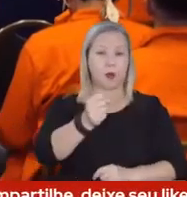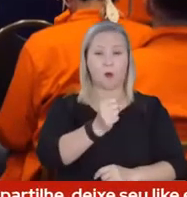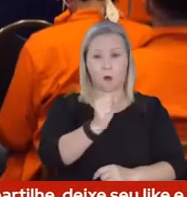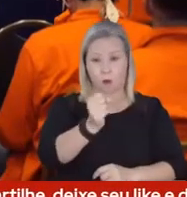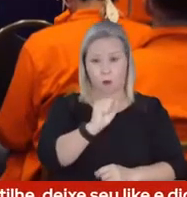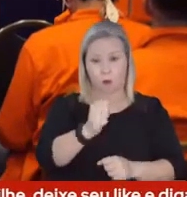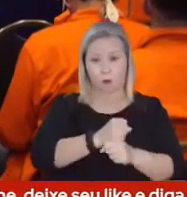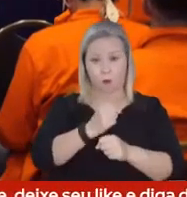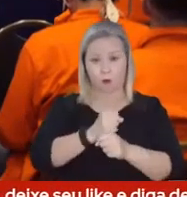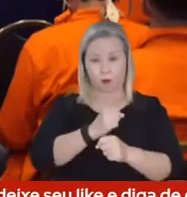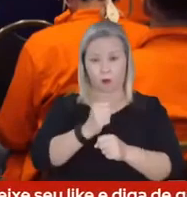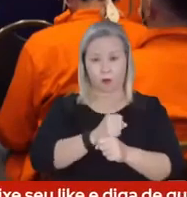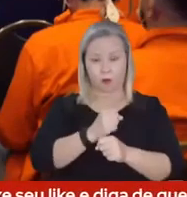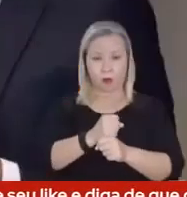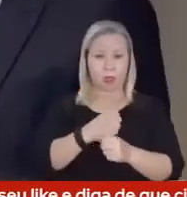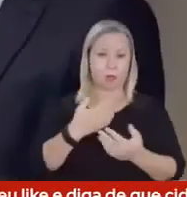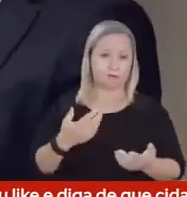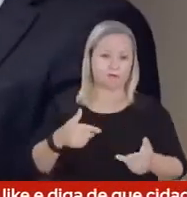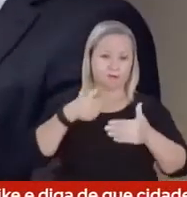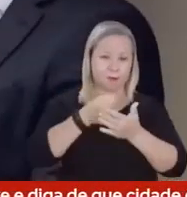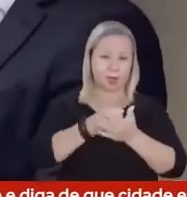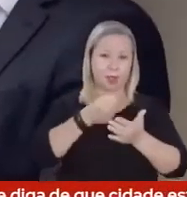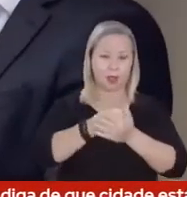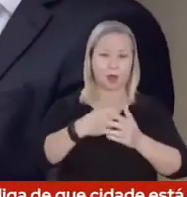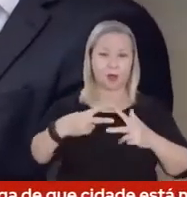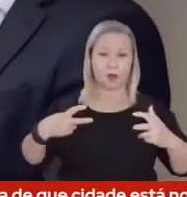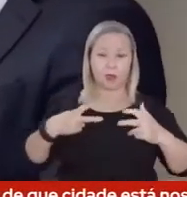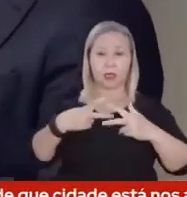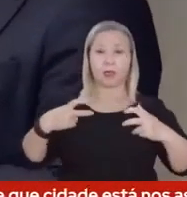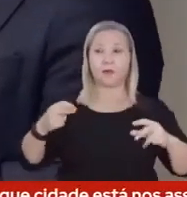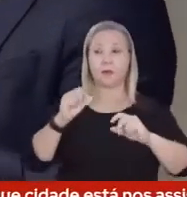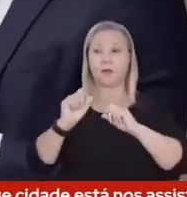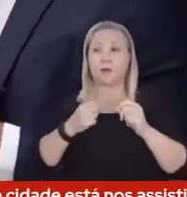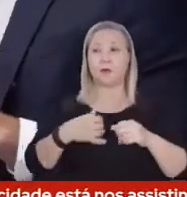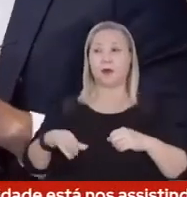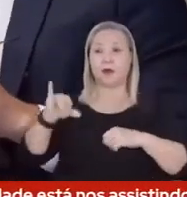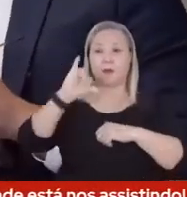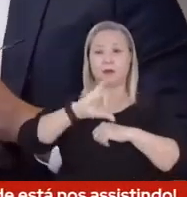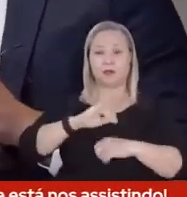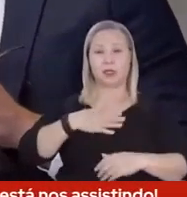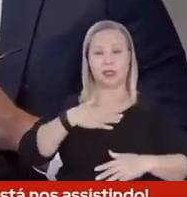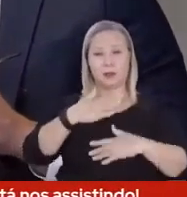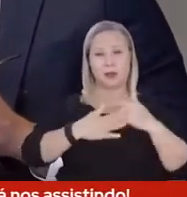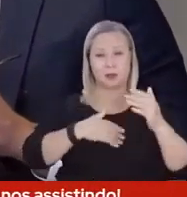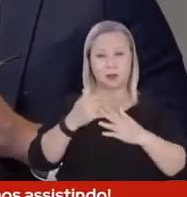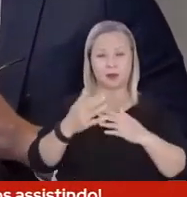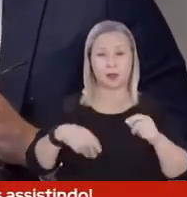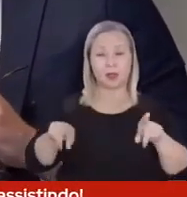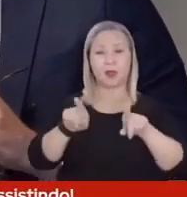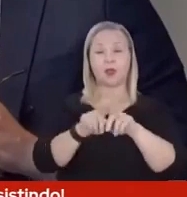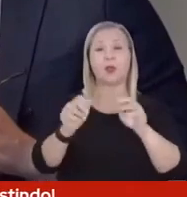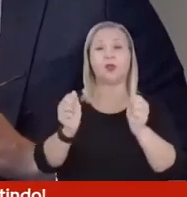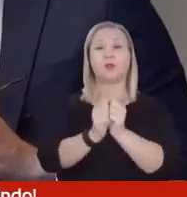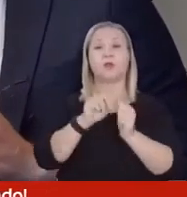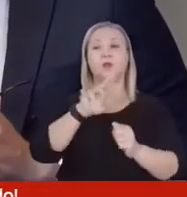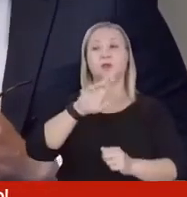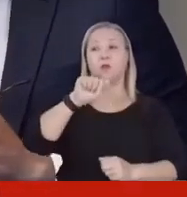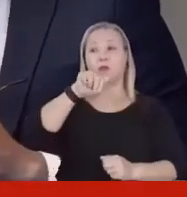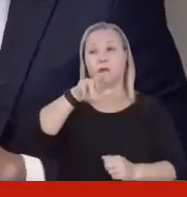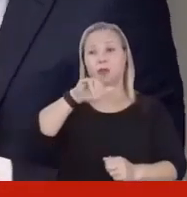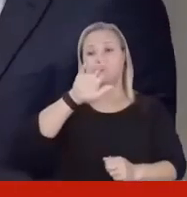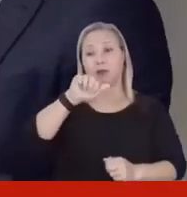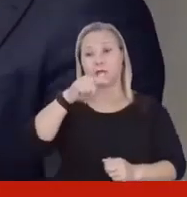A luta da Petrobras era o centro da minha atuação. Era eu e Requião. Essa turma aqui vivia, meu gabinete era uma